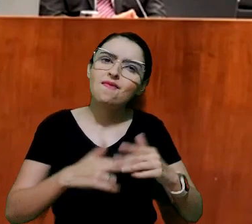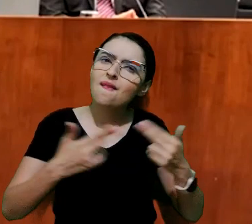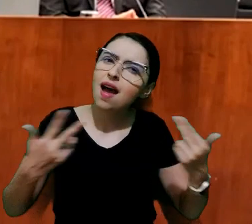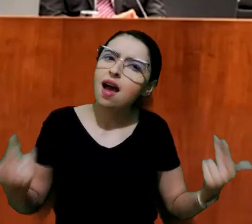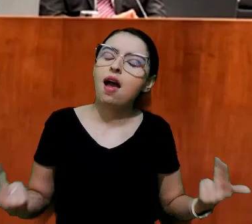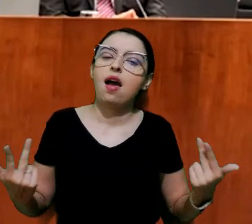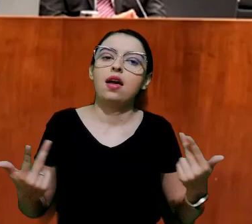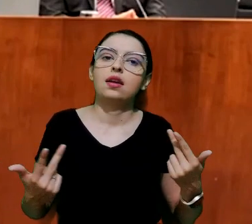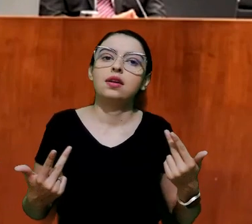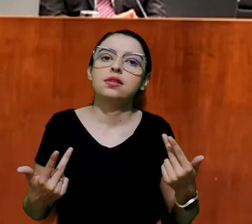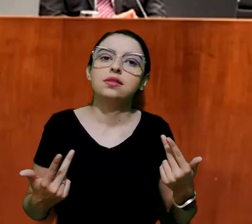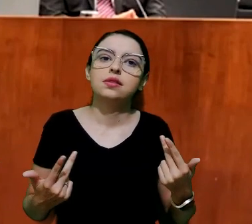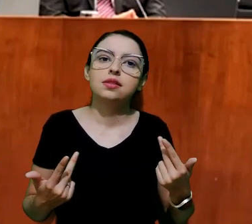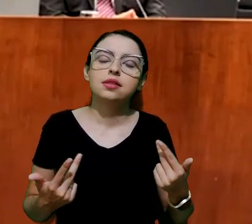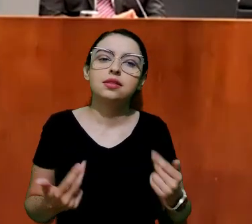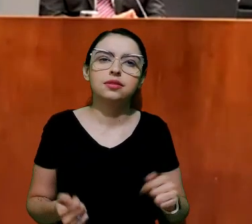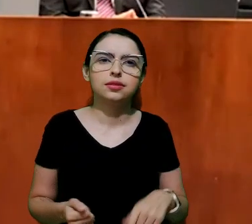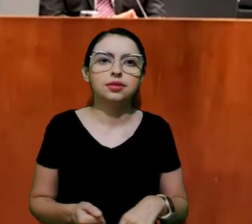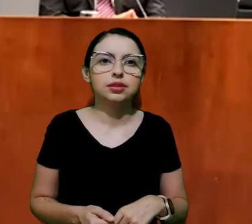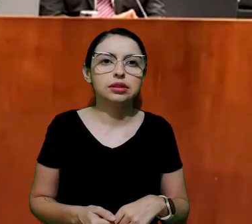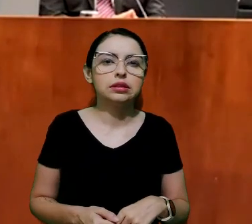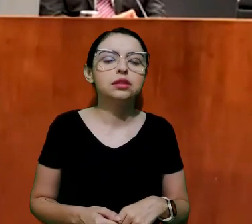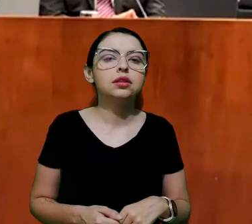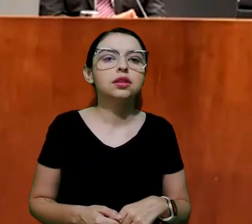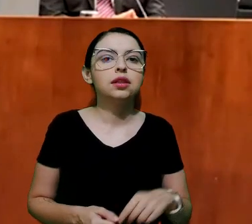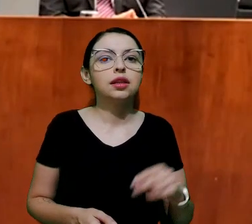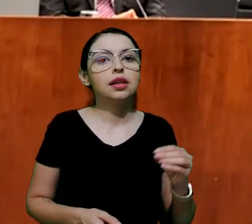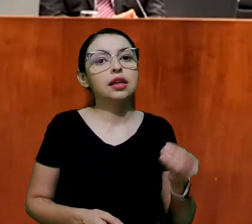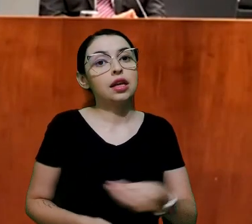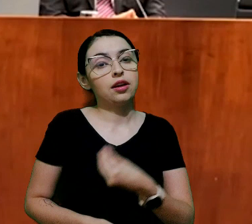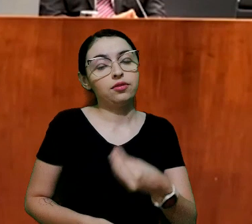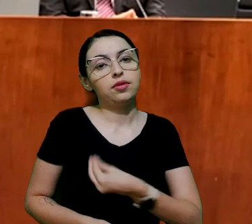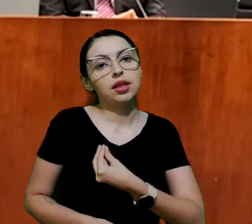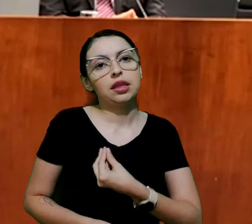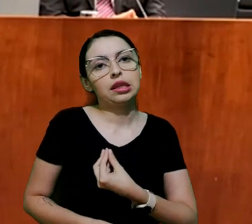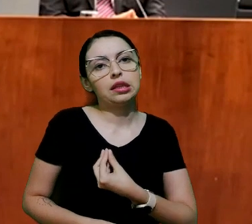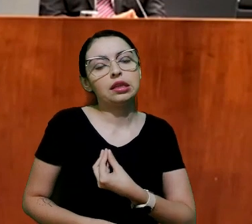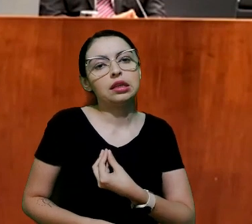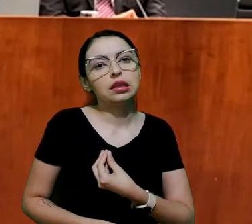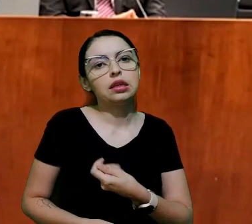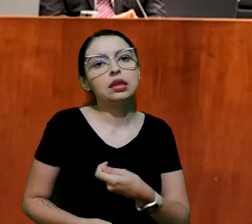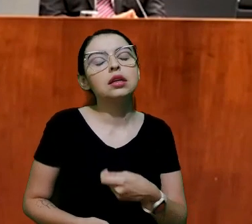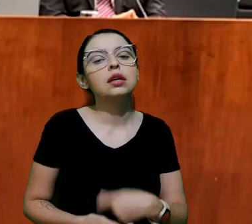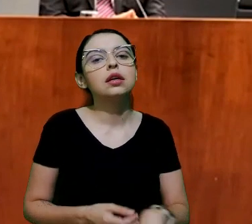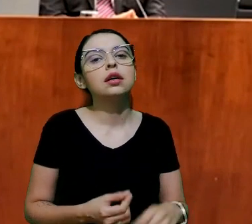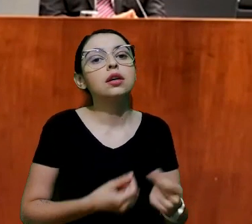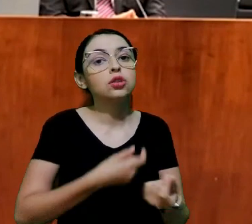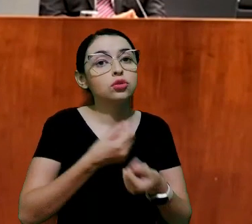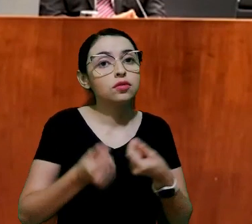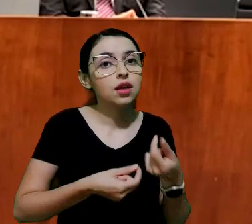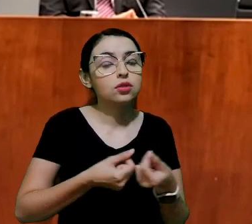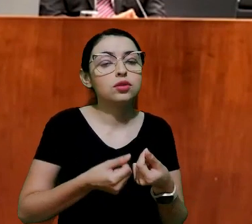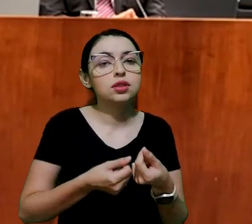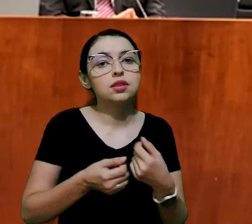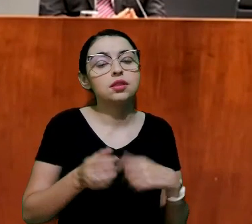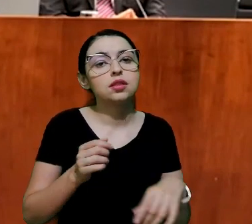diversos e mais severos na vida patrimonial da sociedade civil.